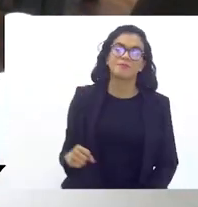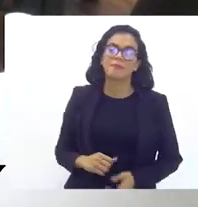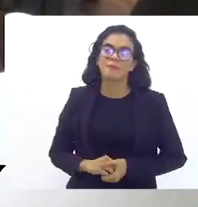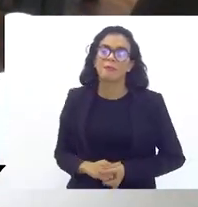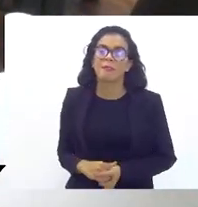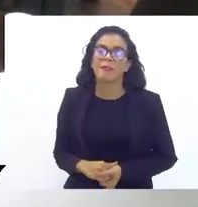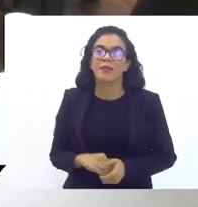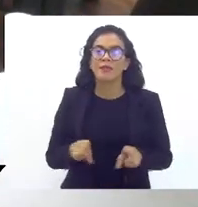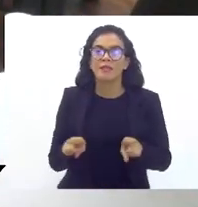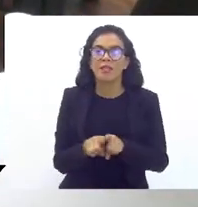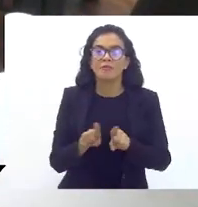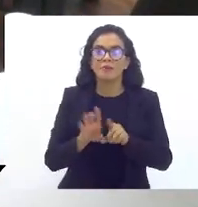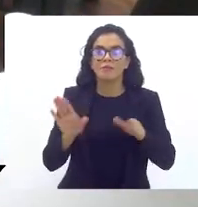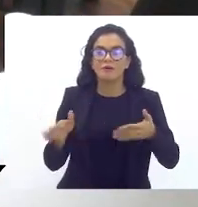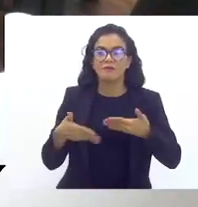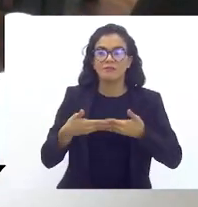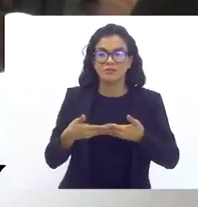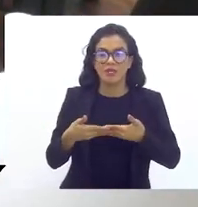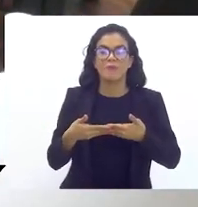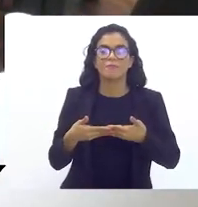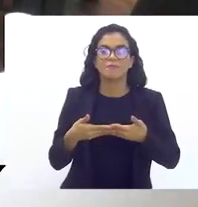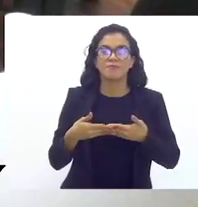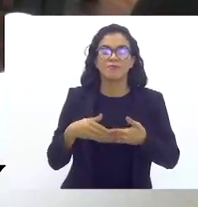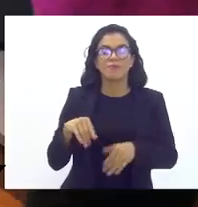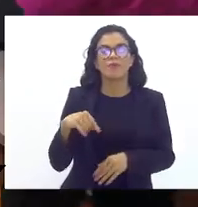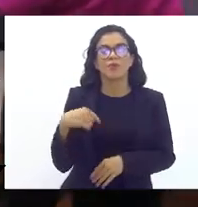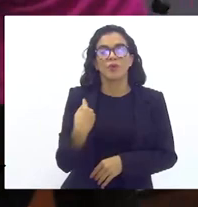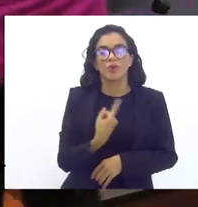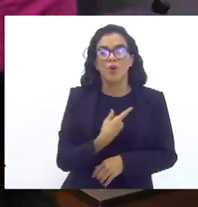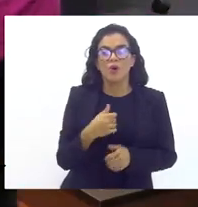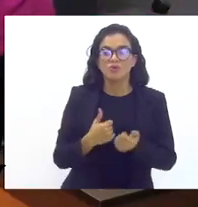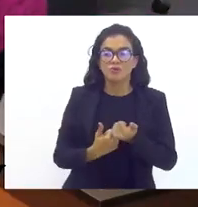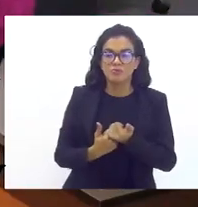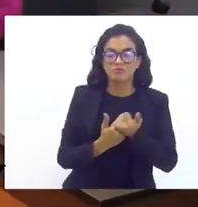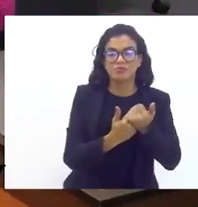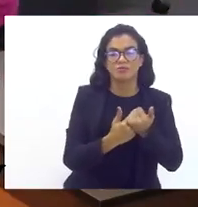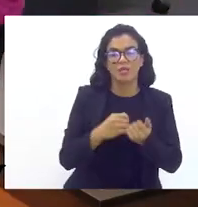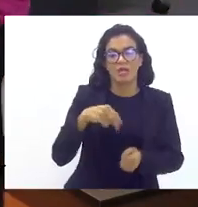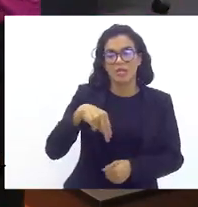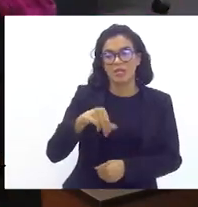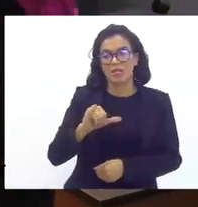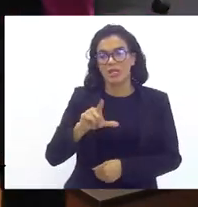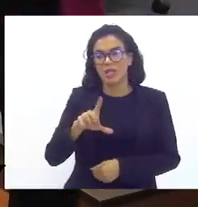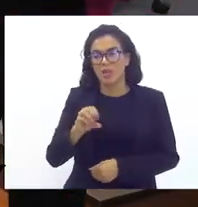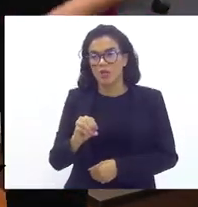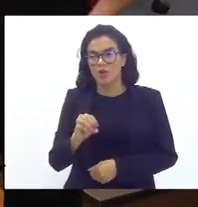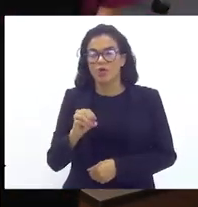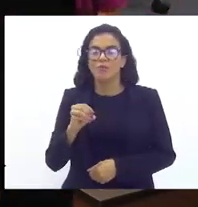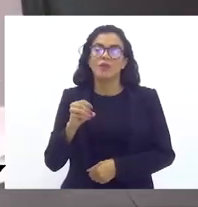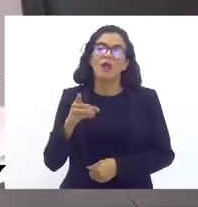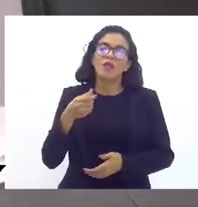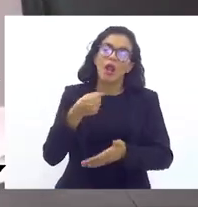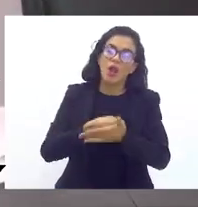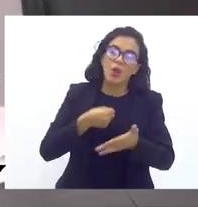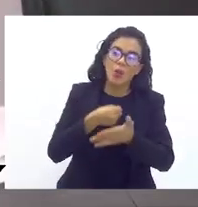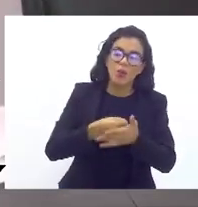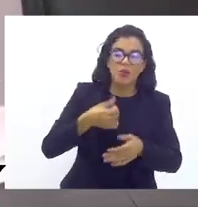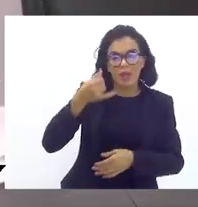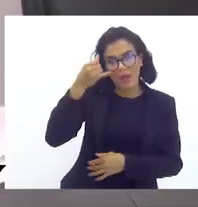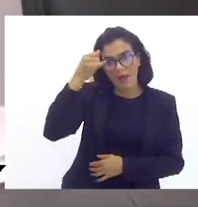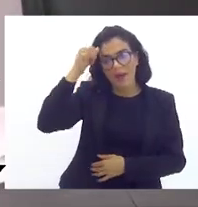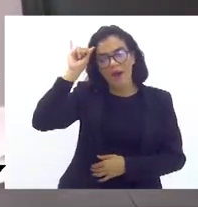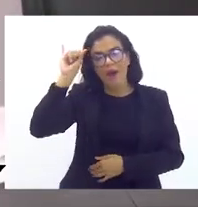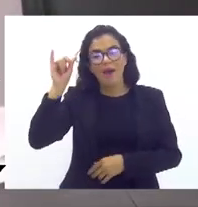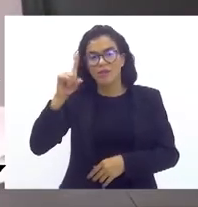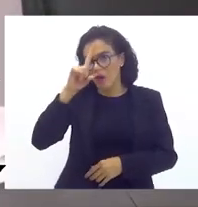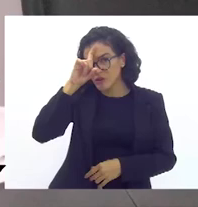fim para fechar aqui o nosso companheiro Nilo Sérgio faz parte da luta antimano comial que a